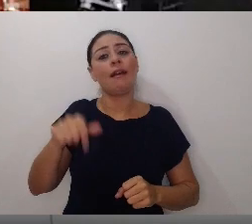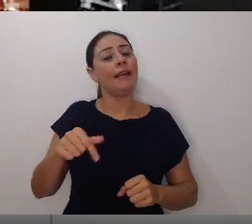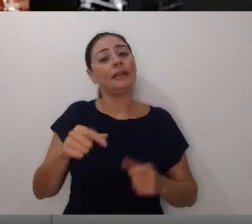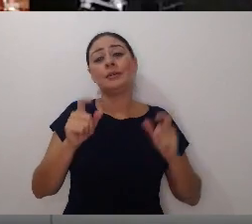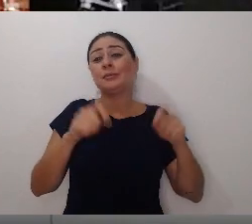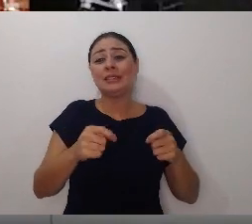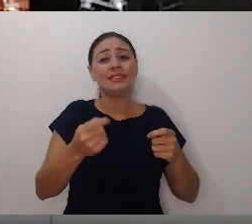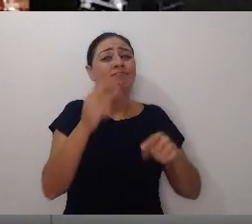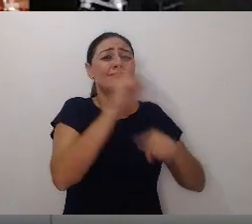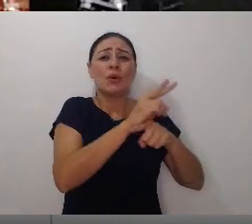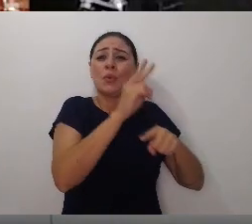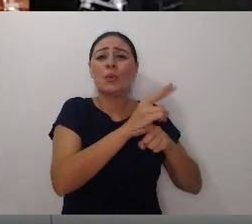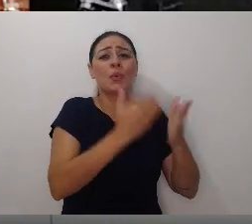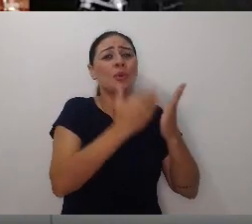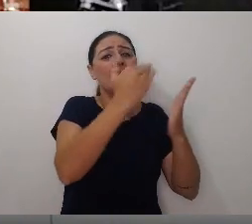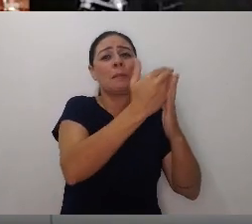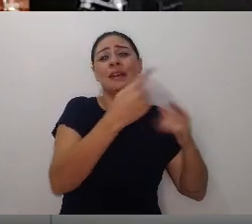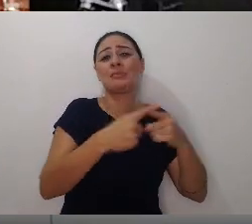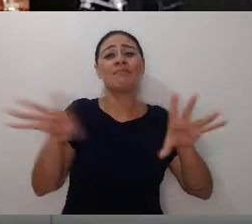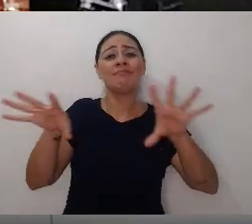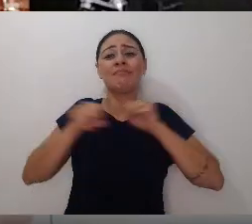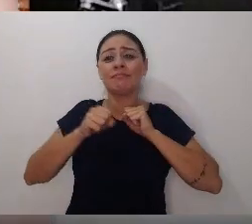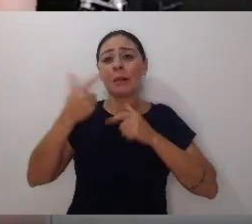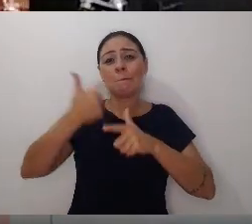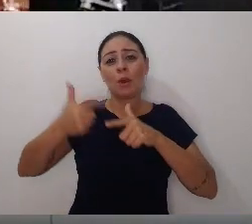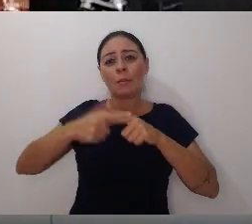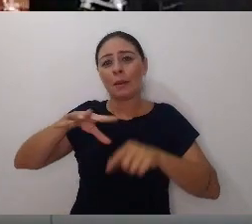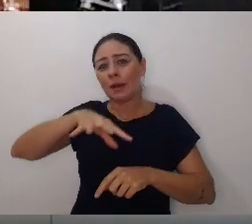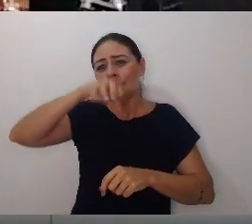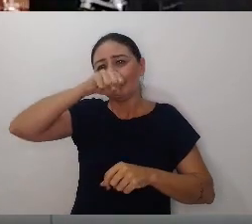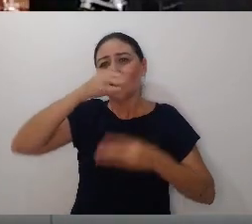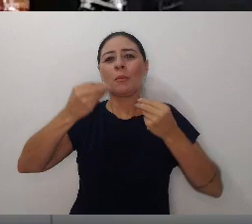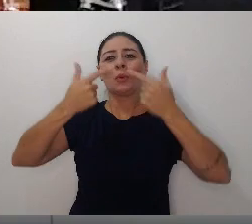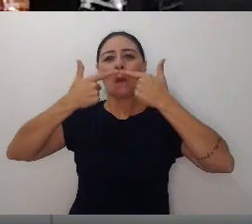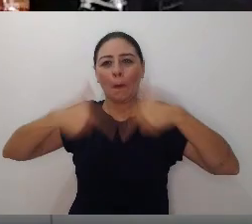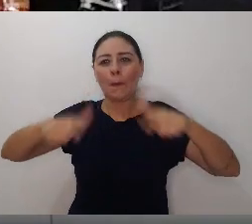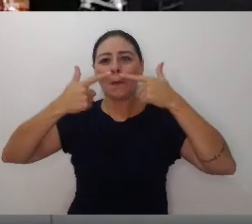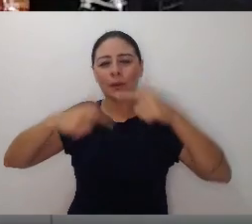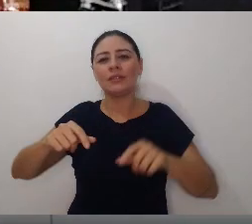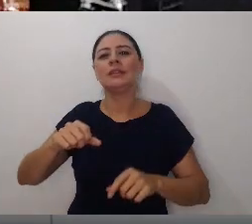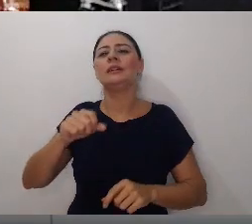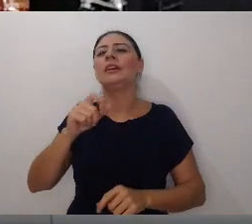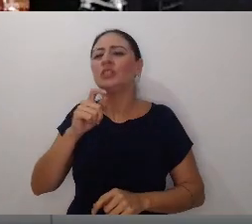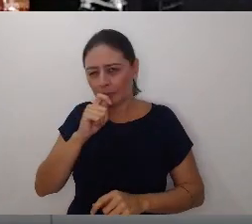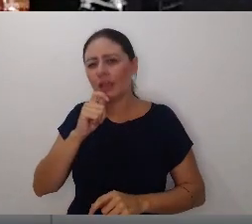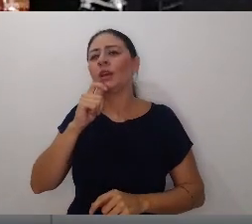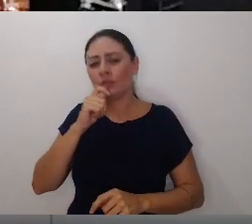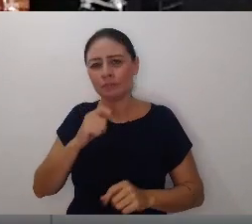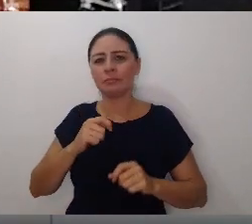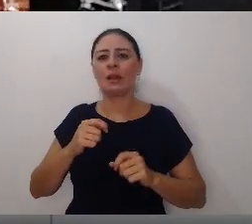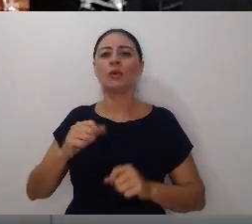o que eu ia falar? Que tem que guardar eles por quê? Porque se eles pegarem sintomas respiratórios, de muita coriza,